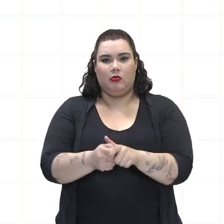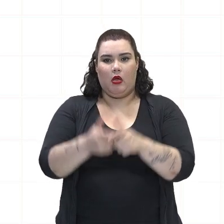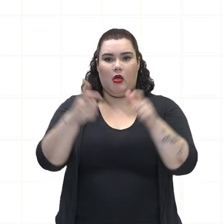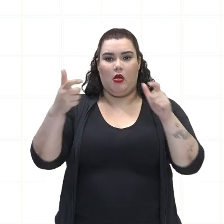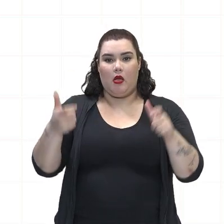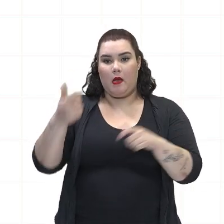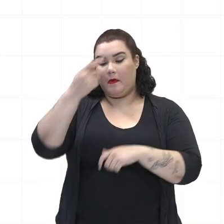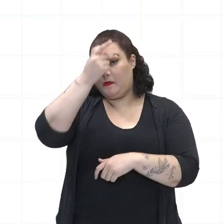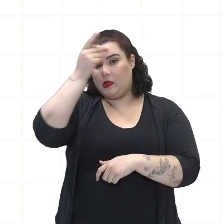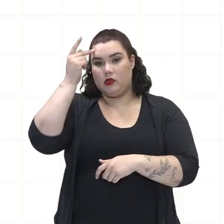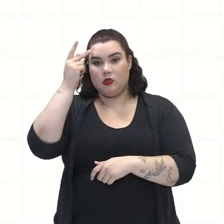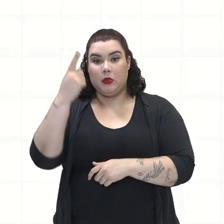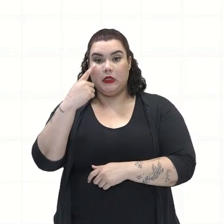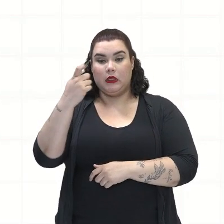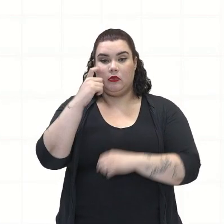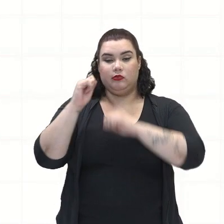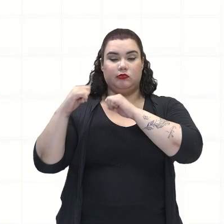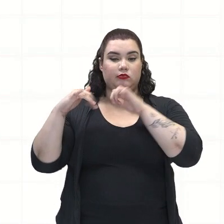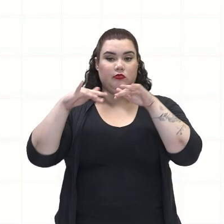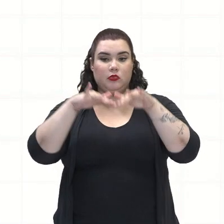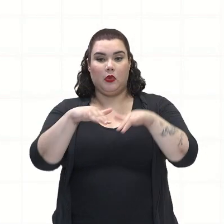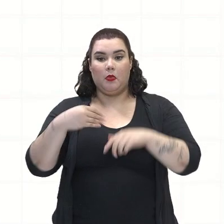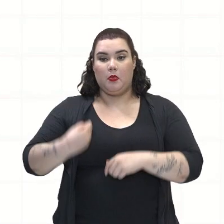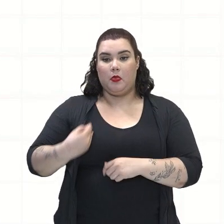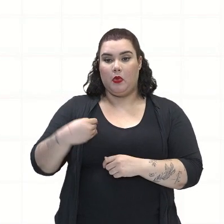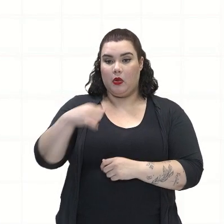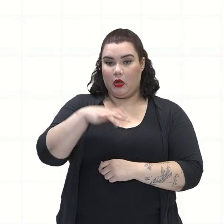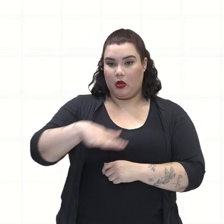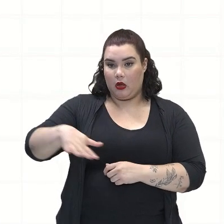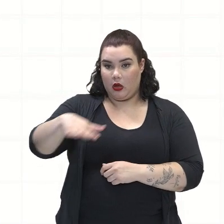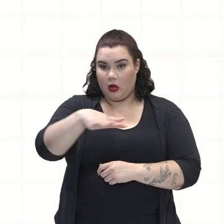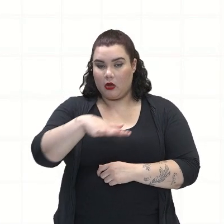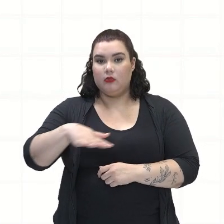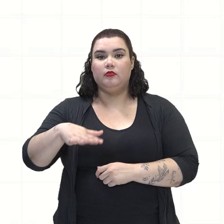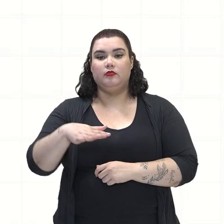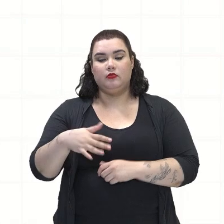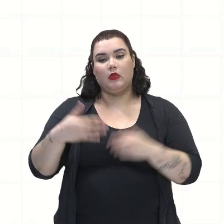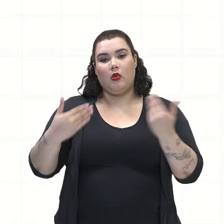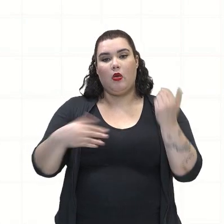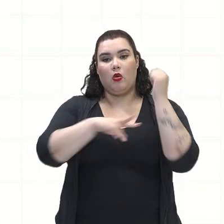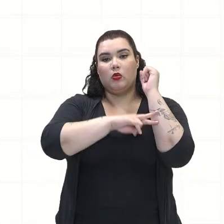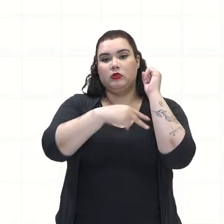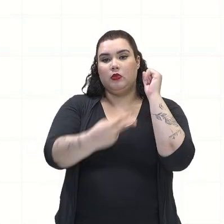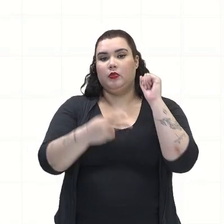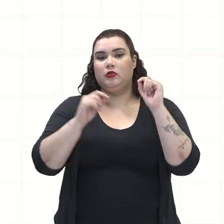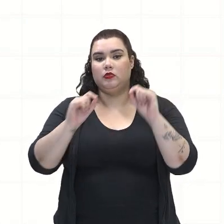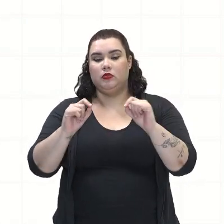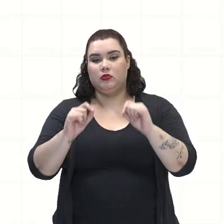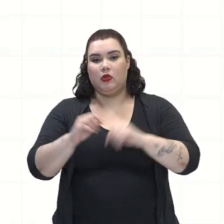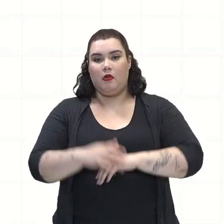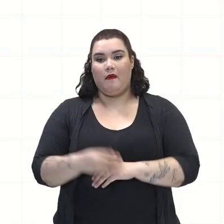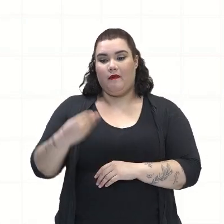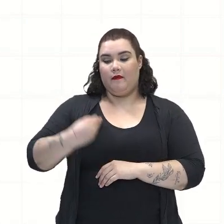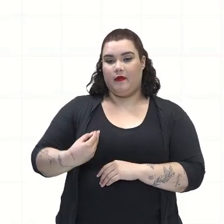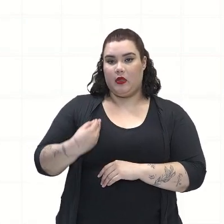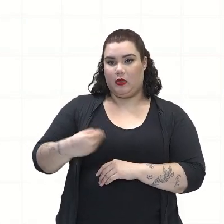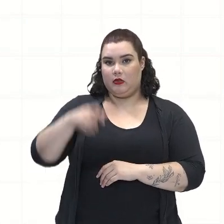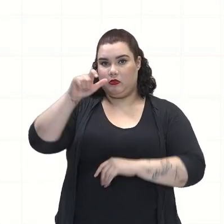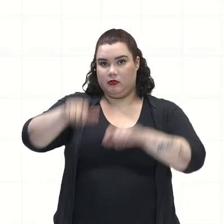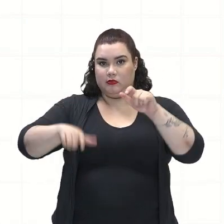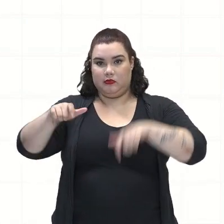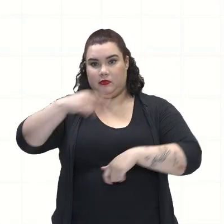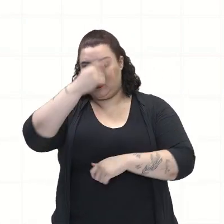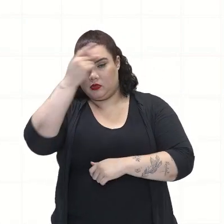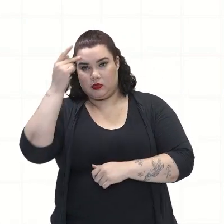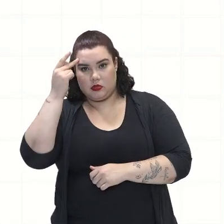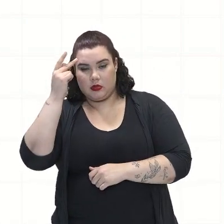interesse das pessoas para morarem nessas áreas e, consequentemente, o estilo urbano de vida das pessoas